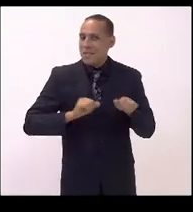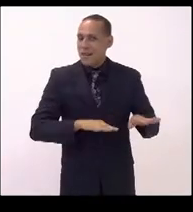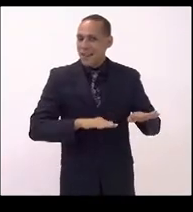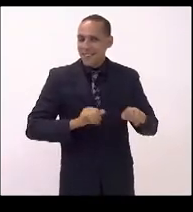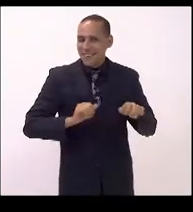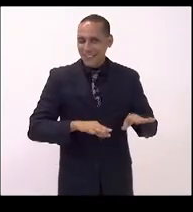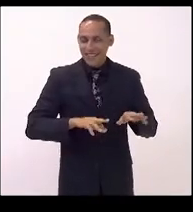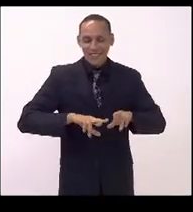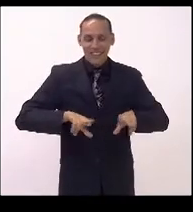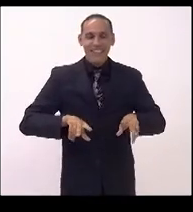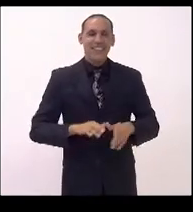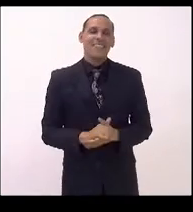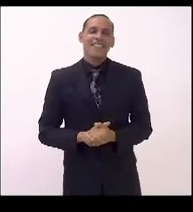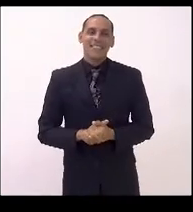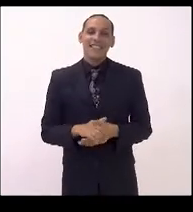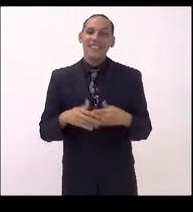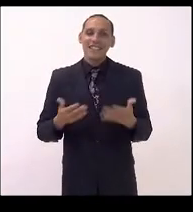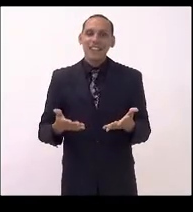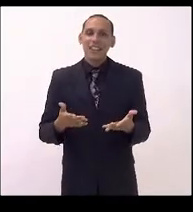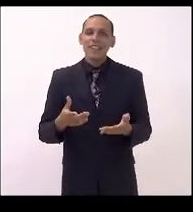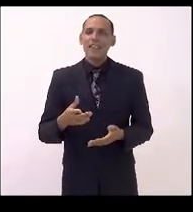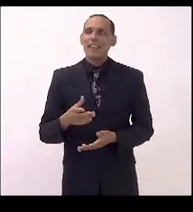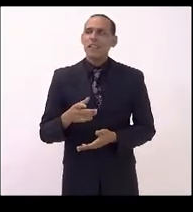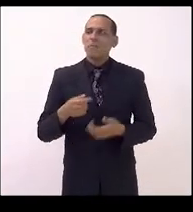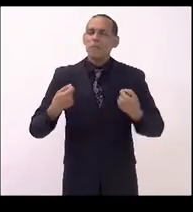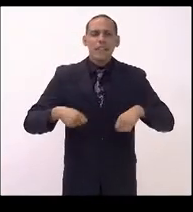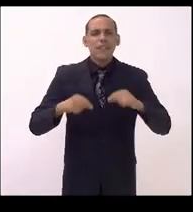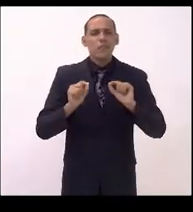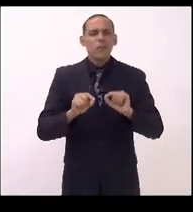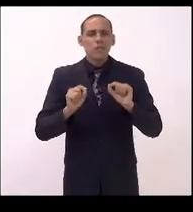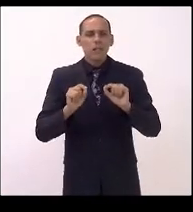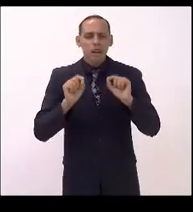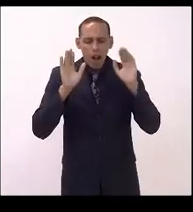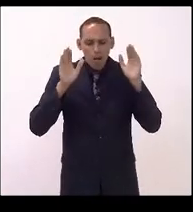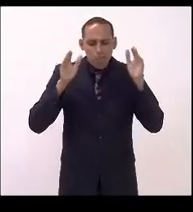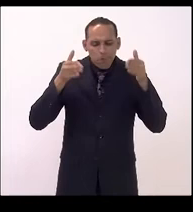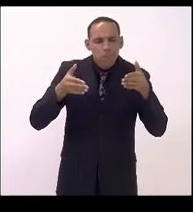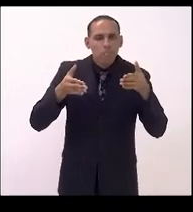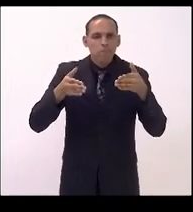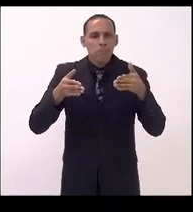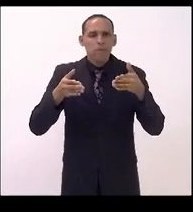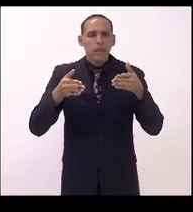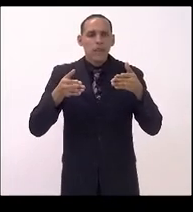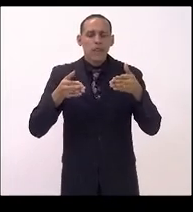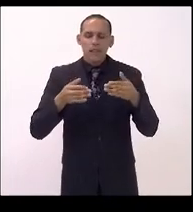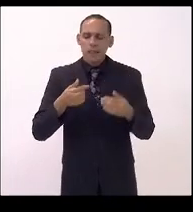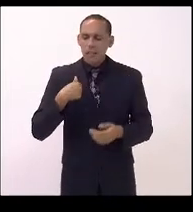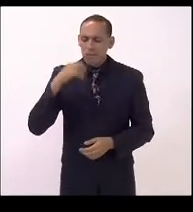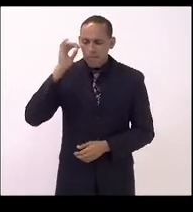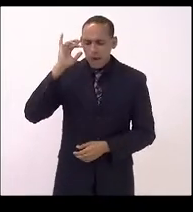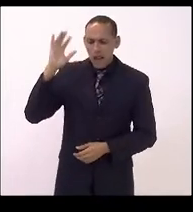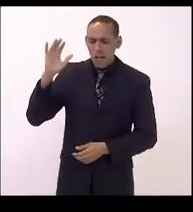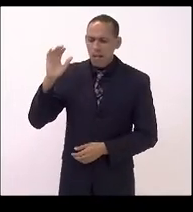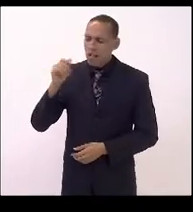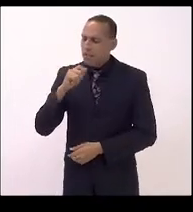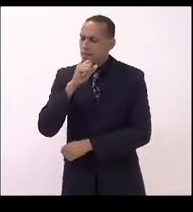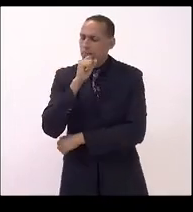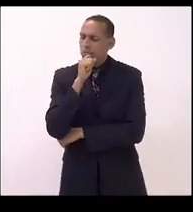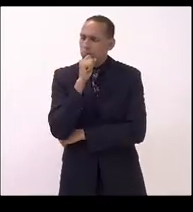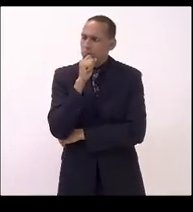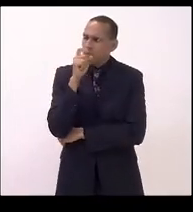Marchar não é caminhar. É. E aí tem aquele momento que você tem que dedicar alguém, né? E aí eu fiquei pensando o que dedicar e veio na